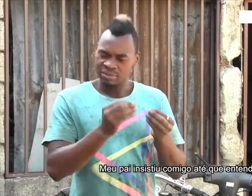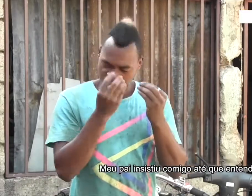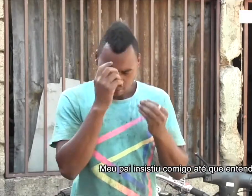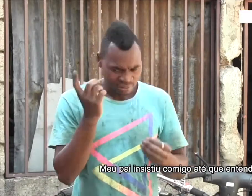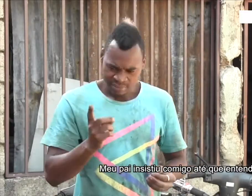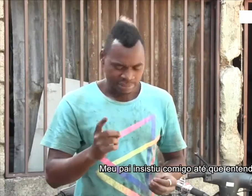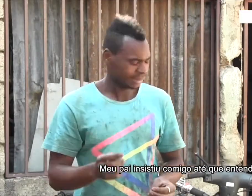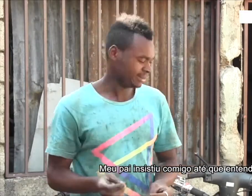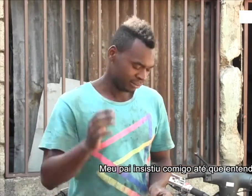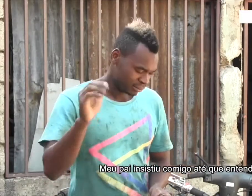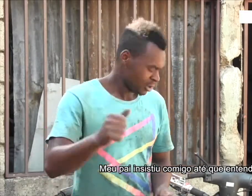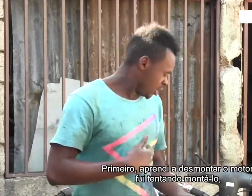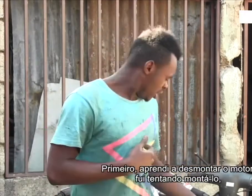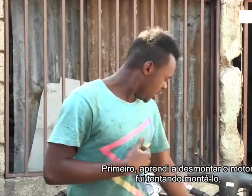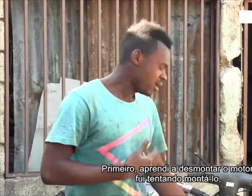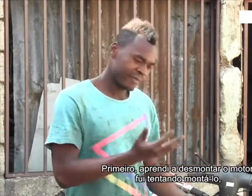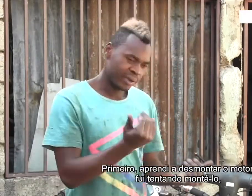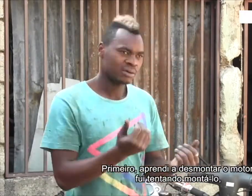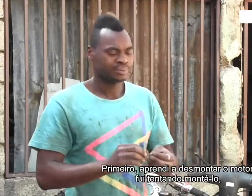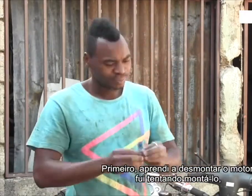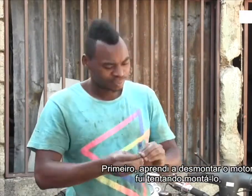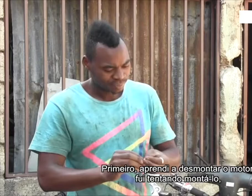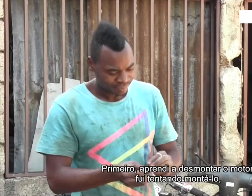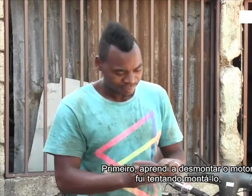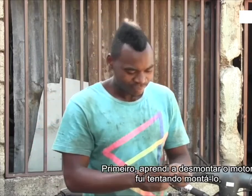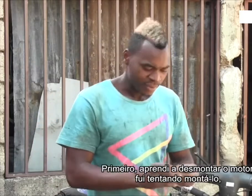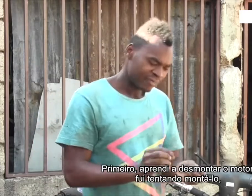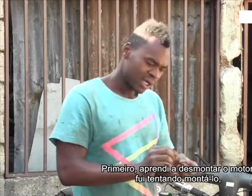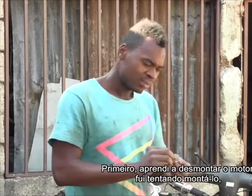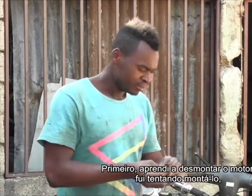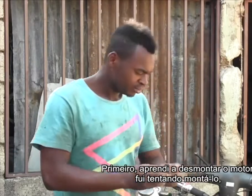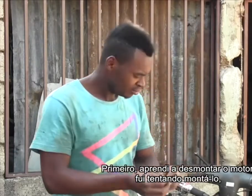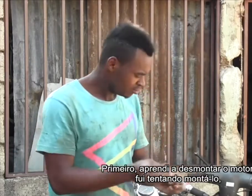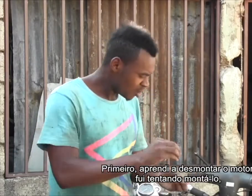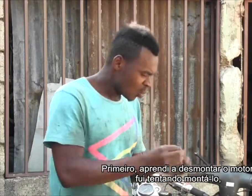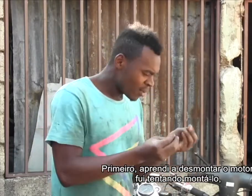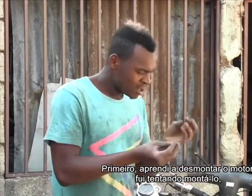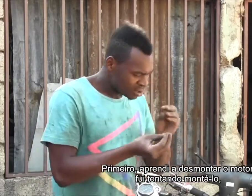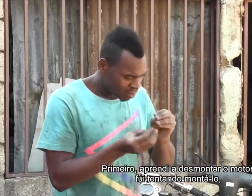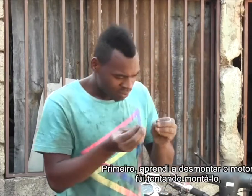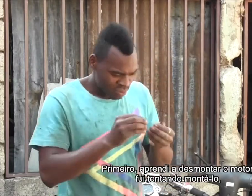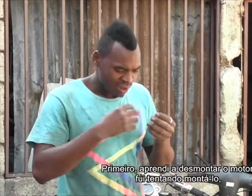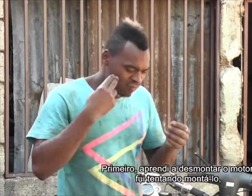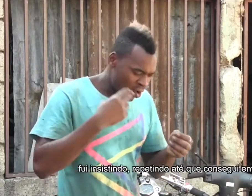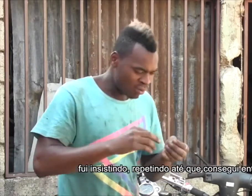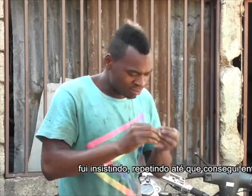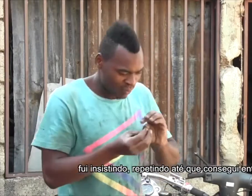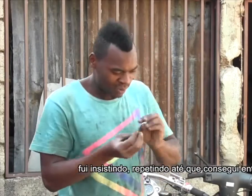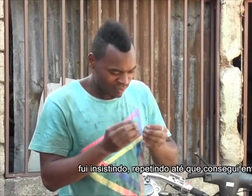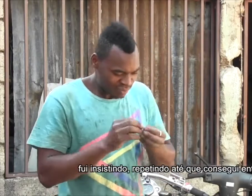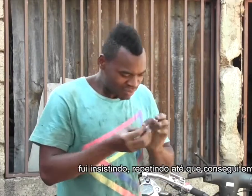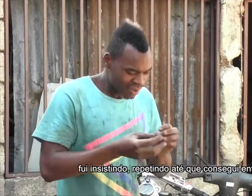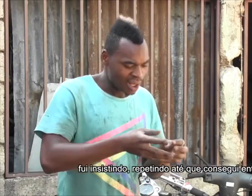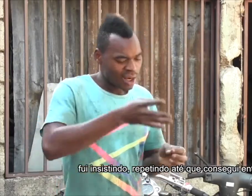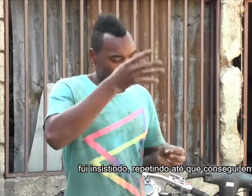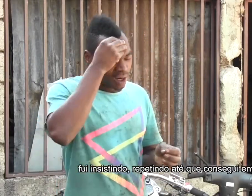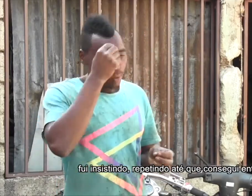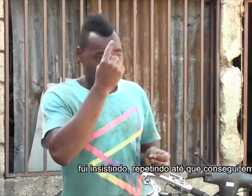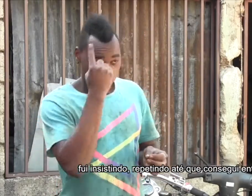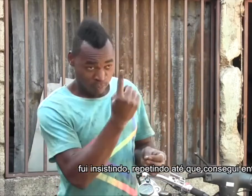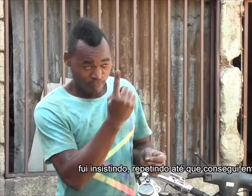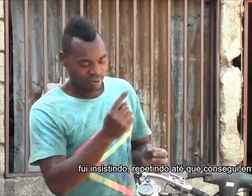meu pai insistiu comigo até que entender primeiro aprende a desmontar o motor foi tentar